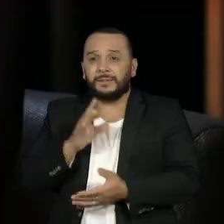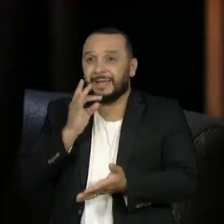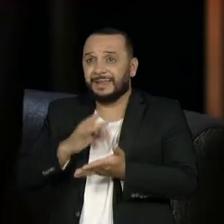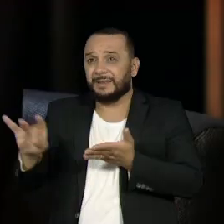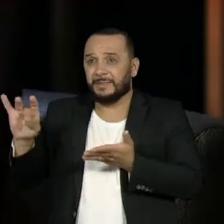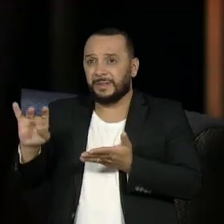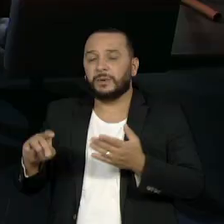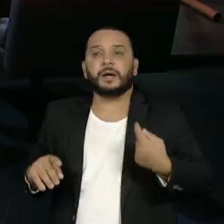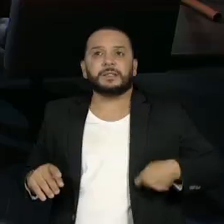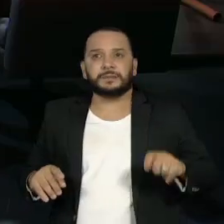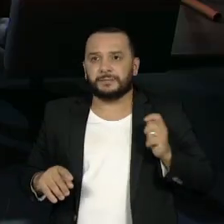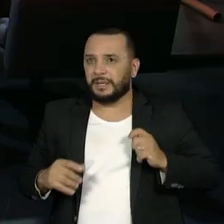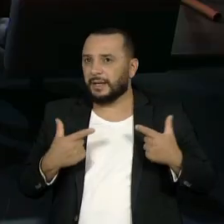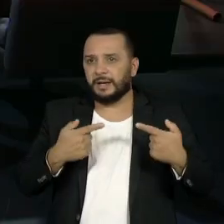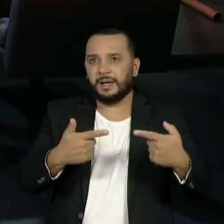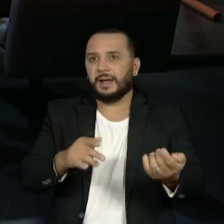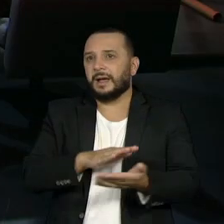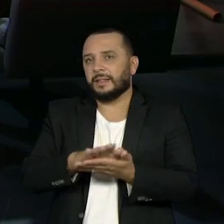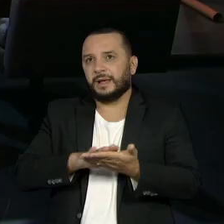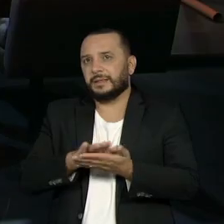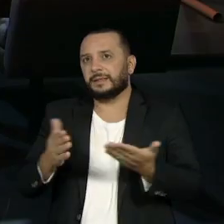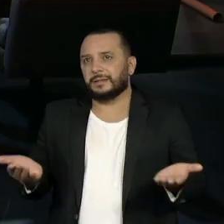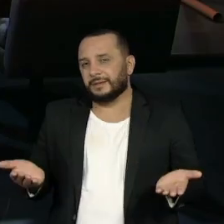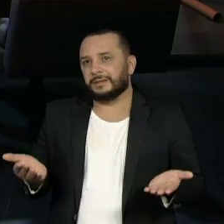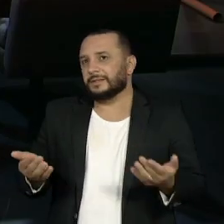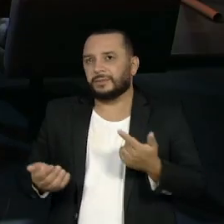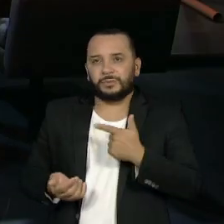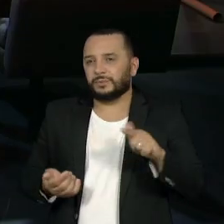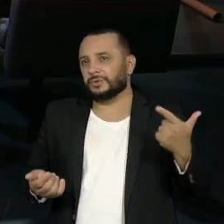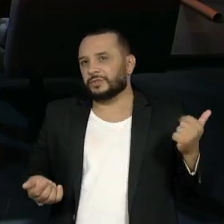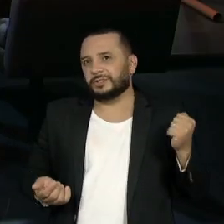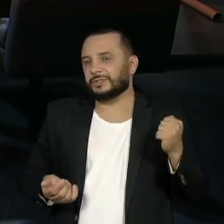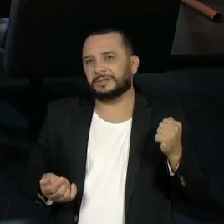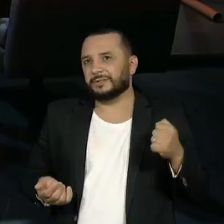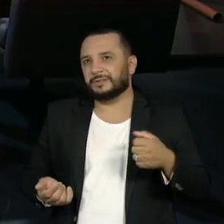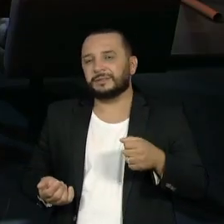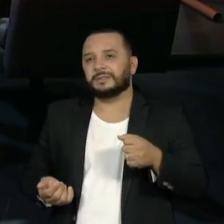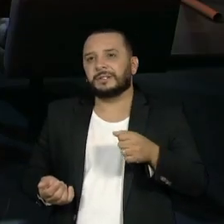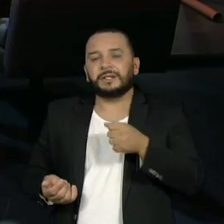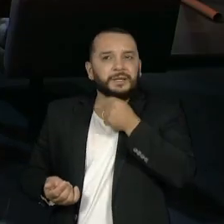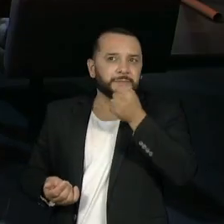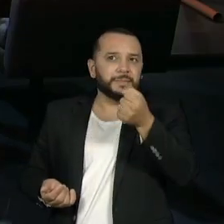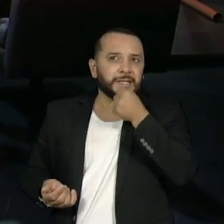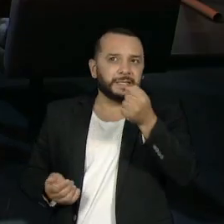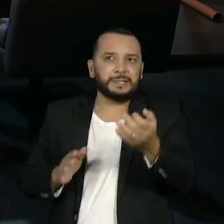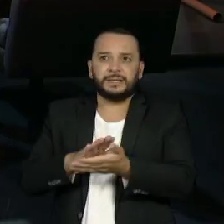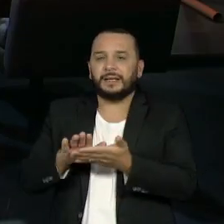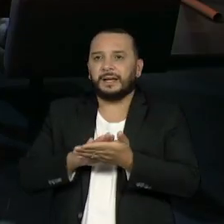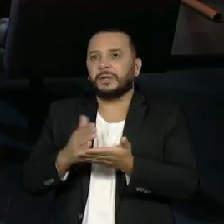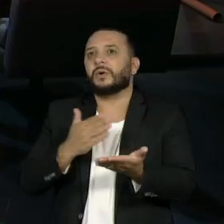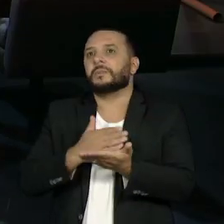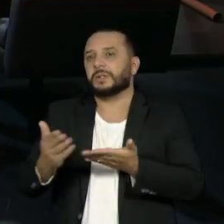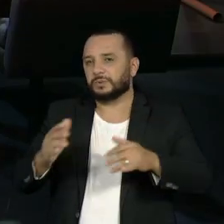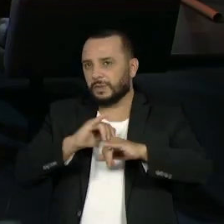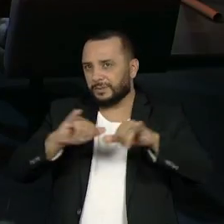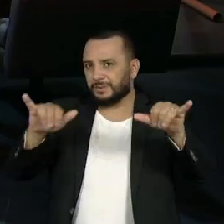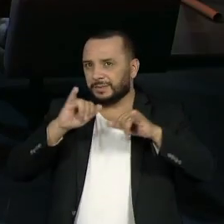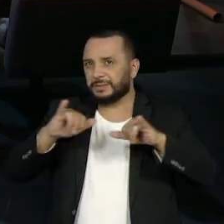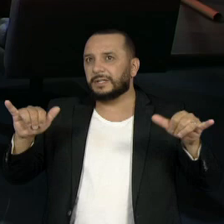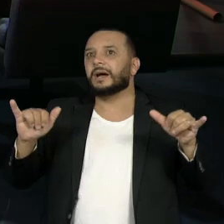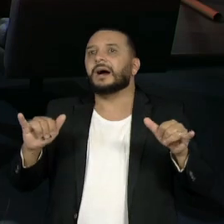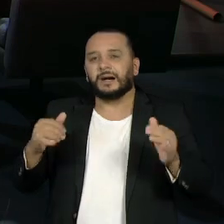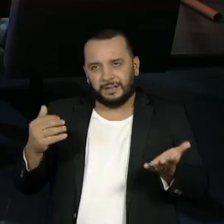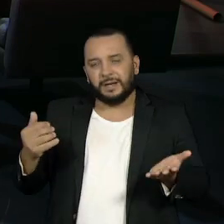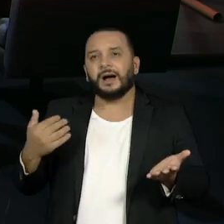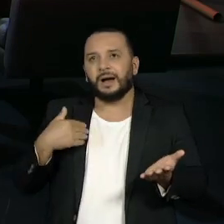Espanha não estava na guerra então não tinha a imprensa Seara começou a anunciar levou a fama